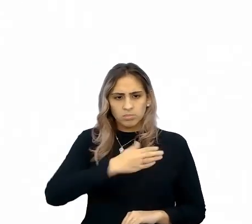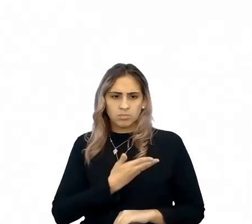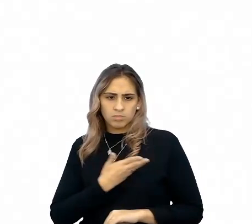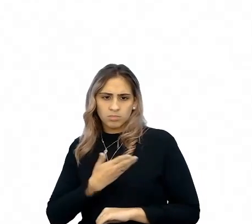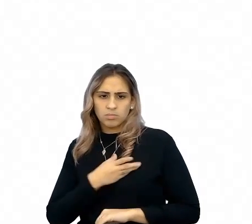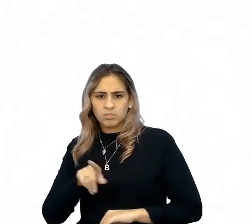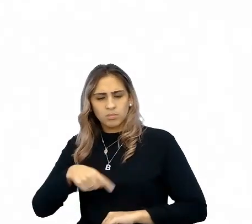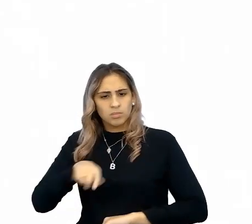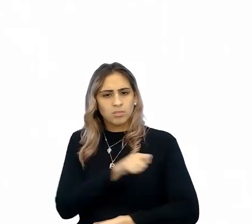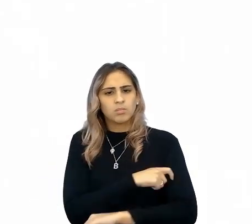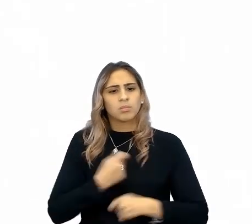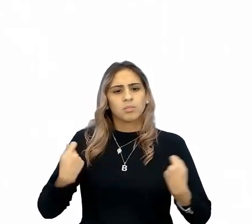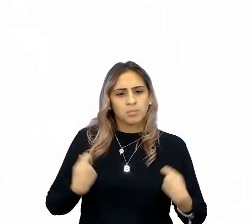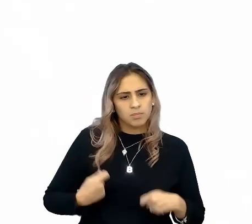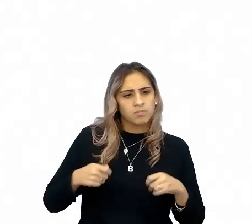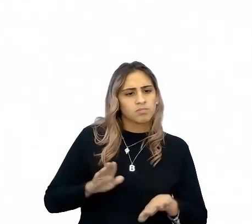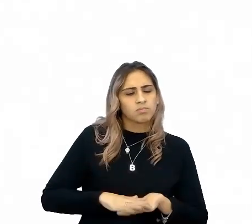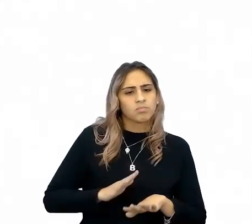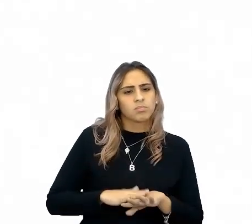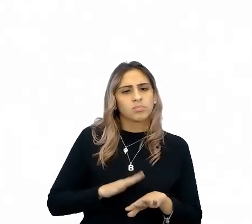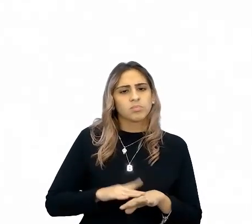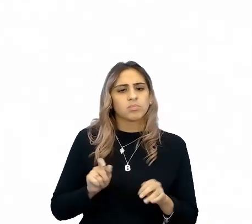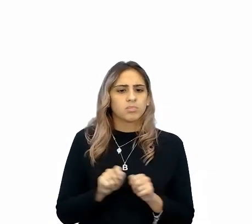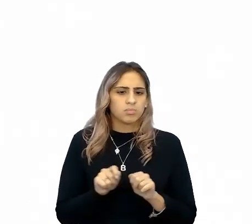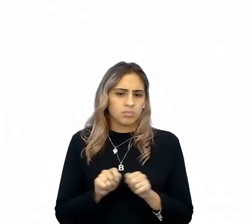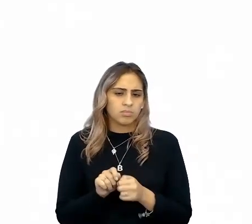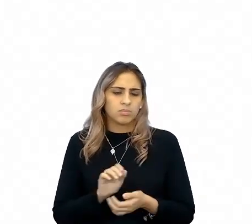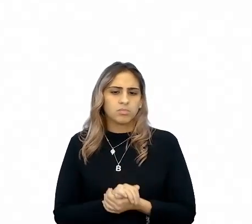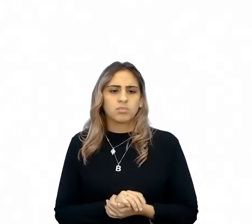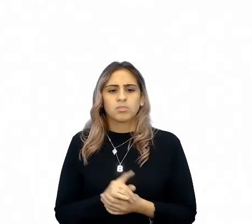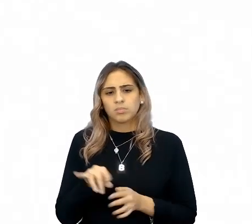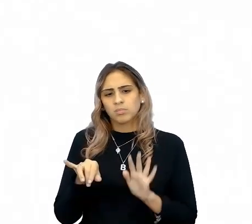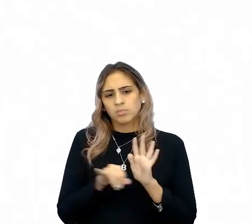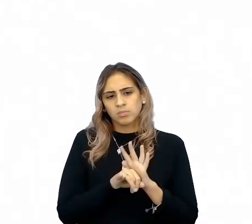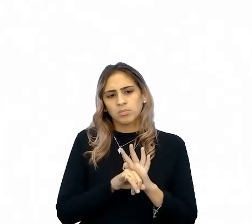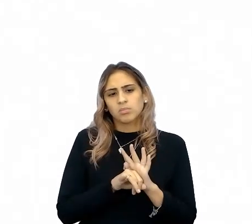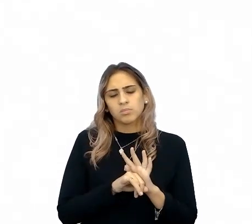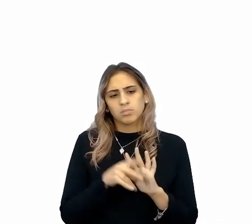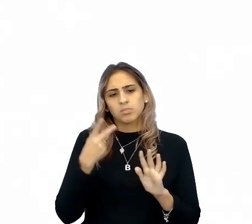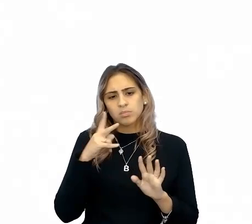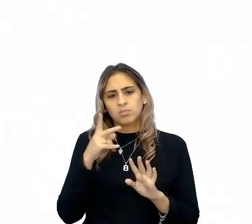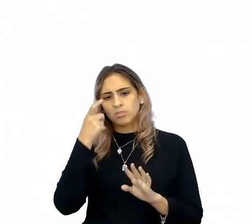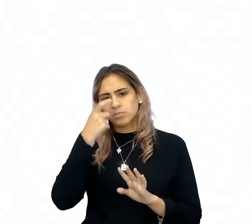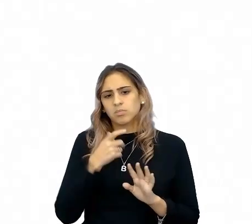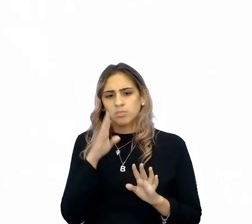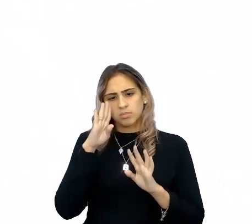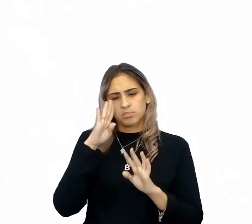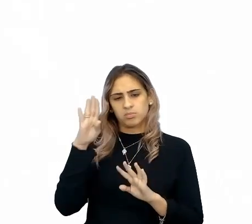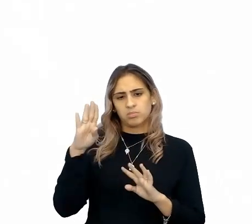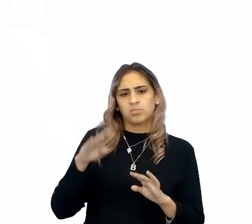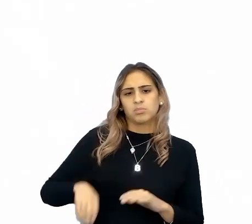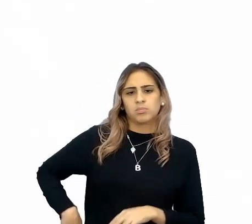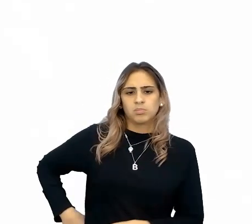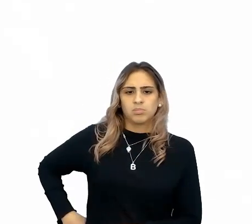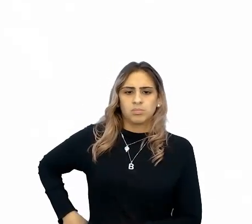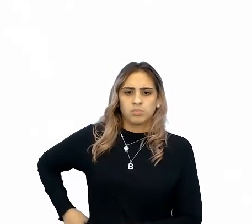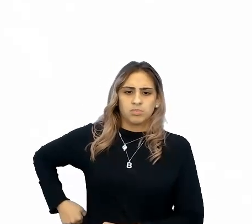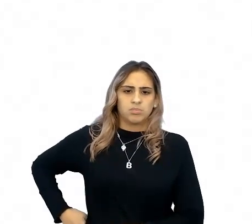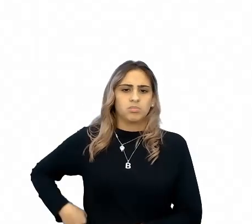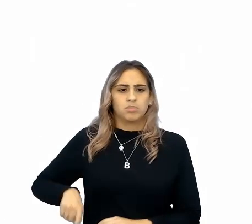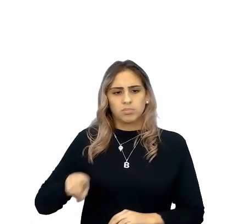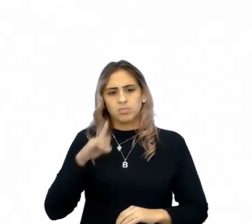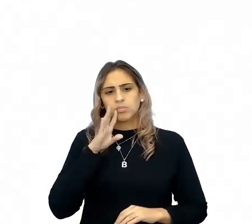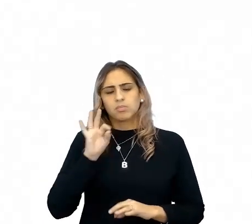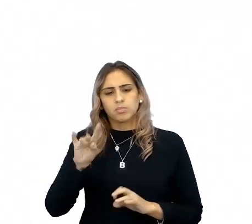os estudantes precisarão justamente identificar seus pontos principais. E, por isso,